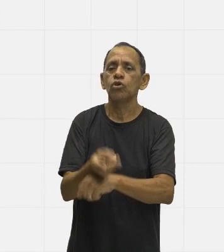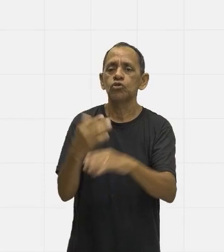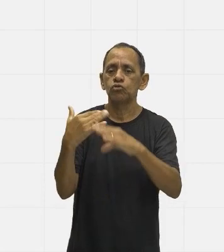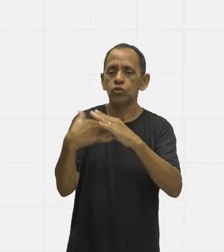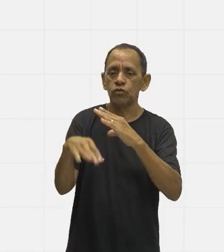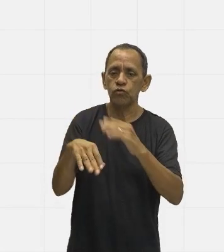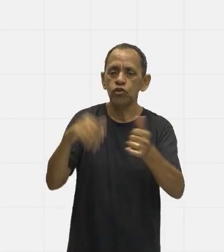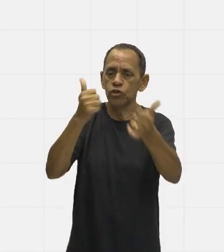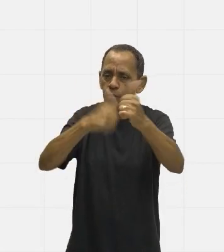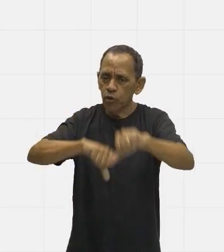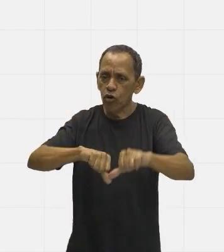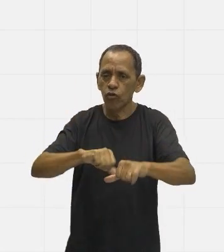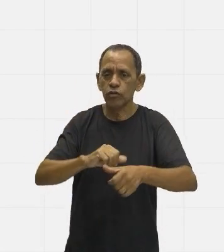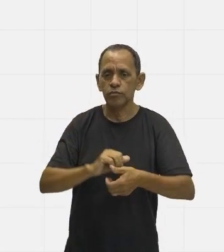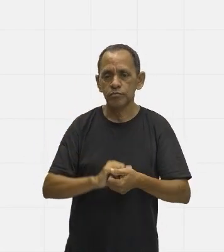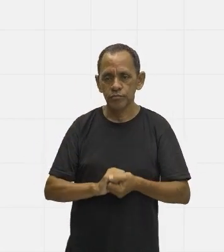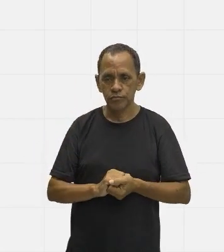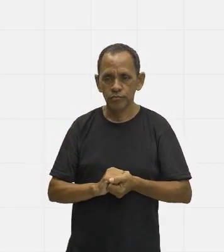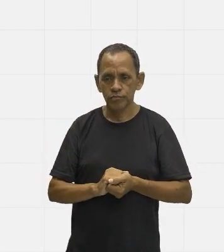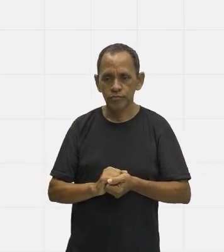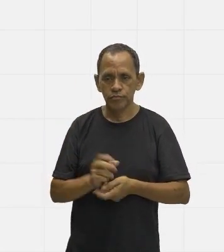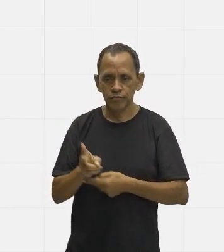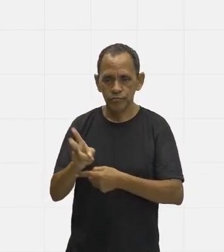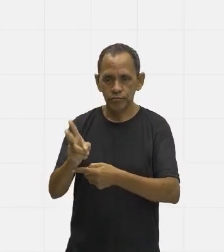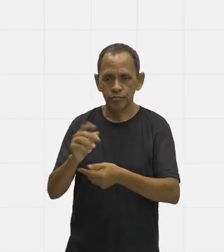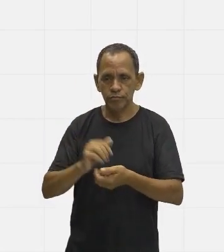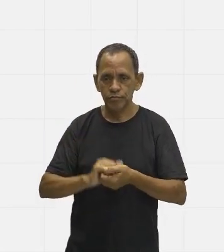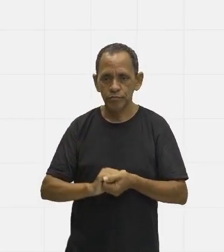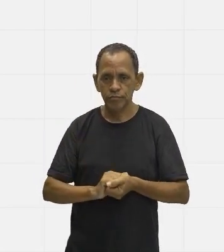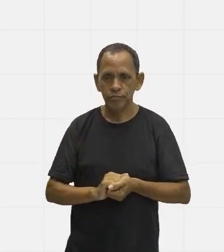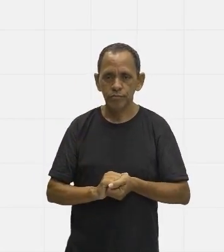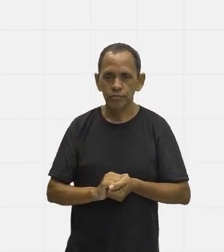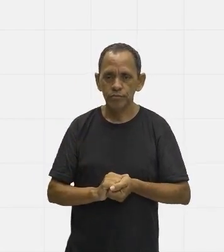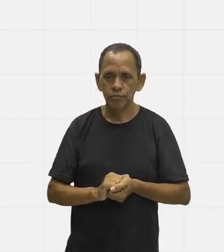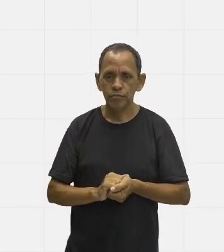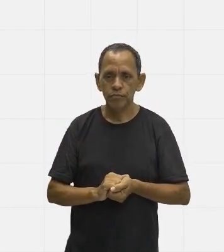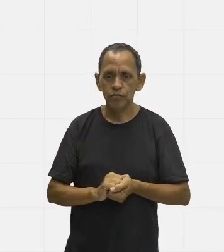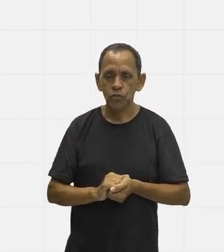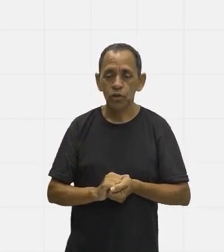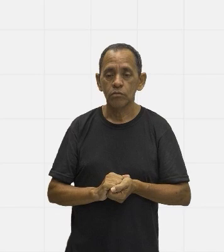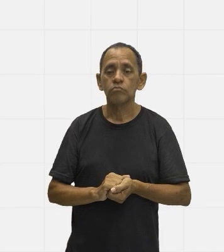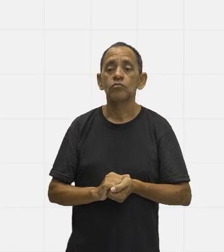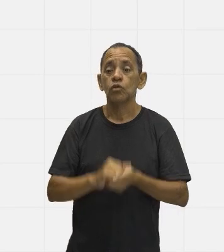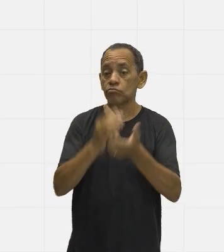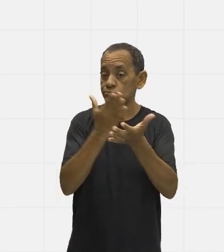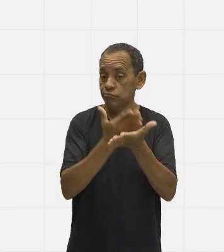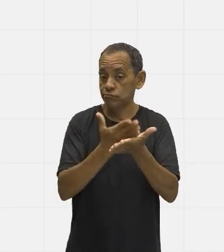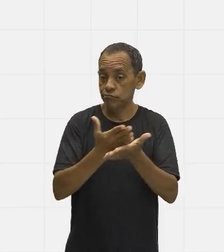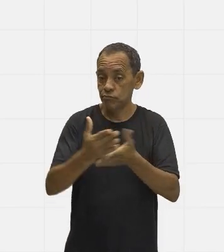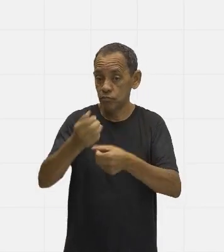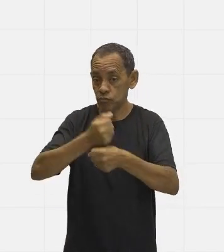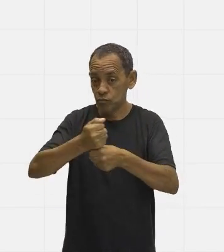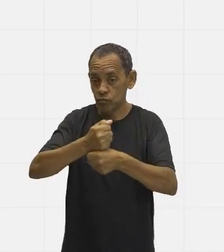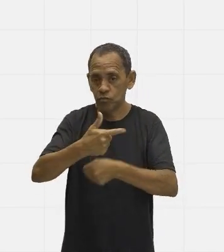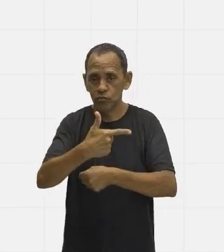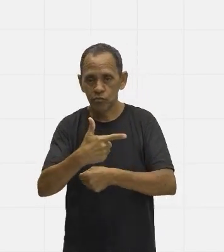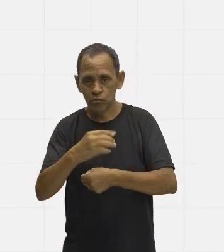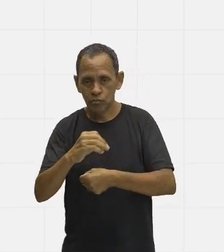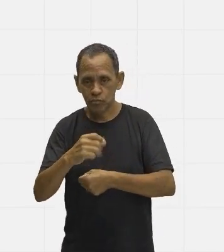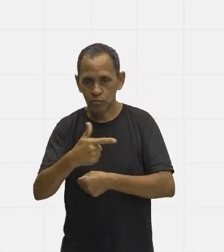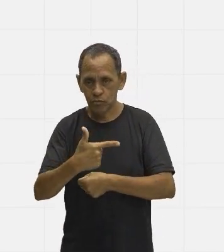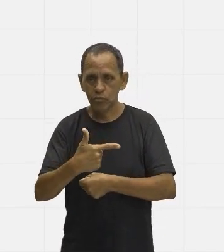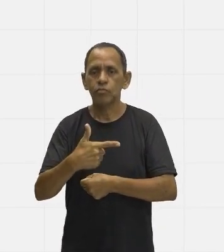tá? Então, vamos prosseguir. Olha, Ellen, para iniciar o ano letivo de 2024, o que é que